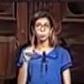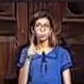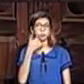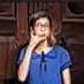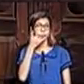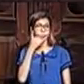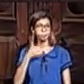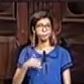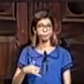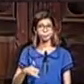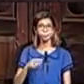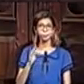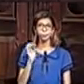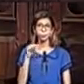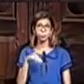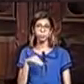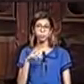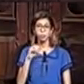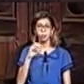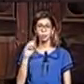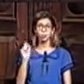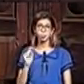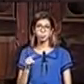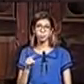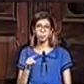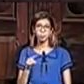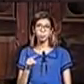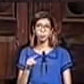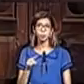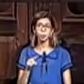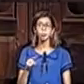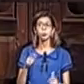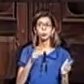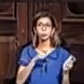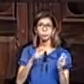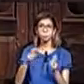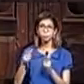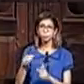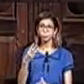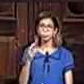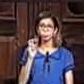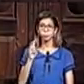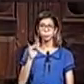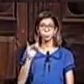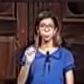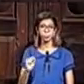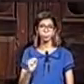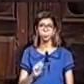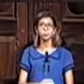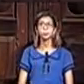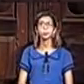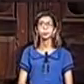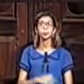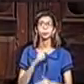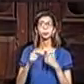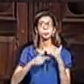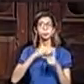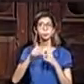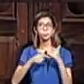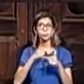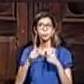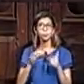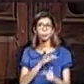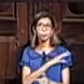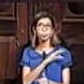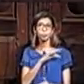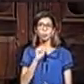Celular, TIM, 900.000. Locação de veículos, 35 milhões. Serviço de consultoria técnica,